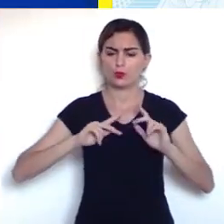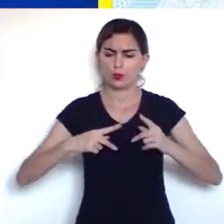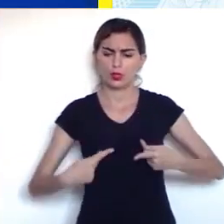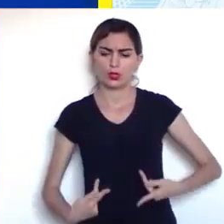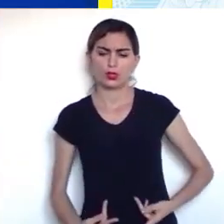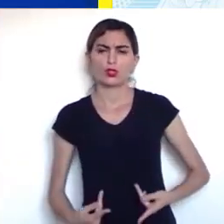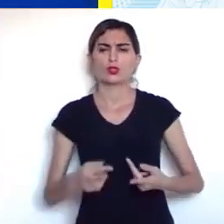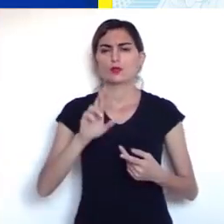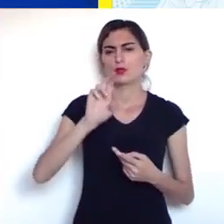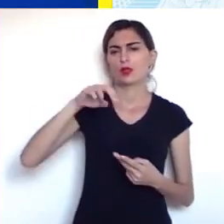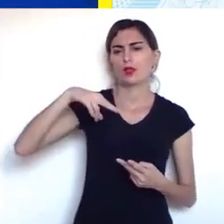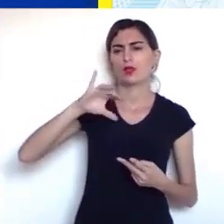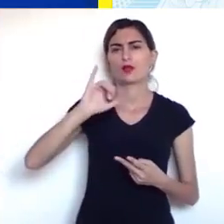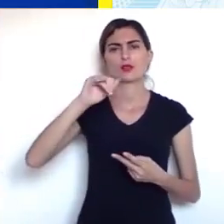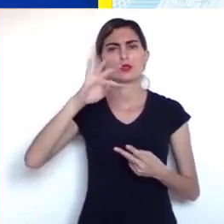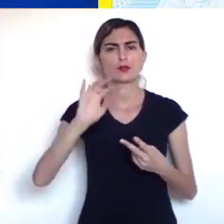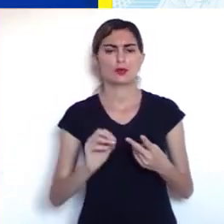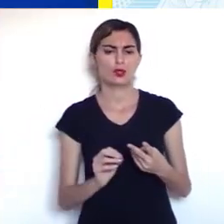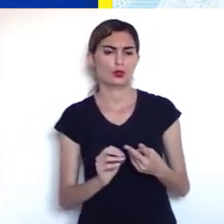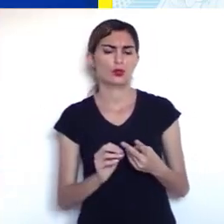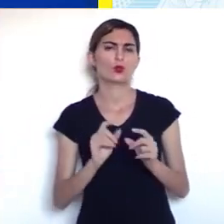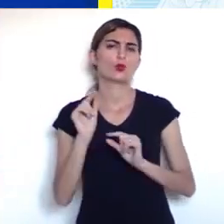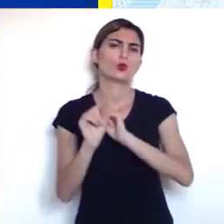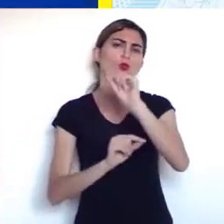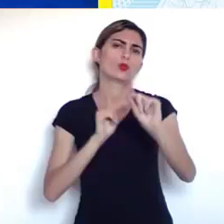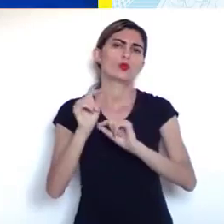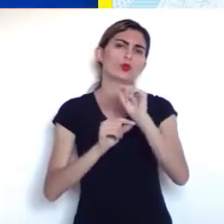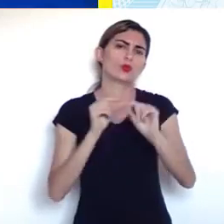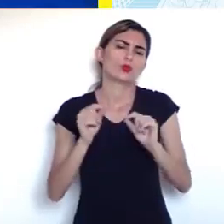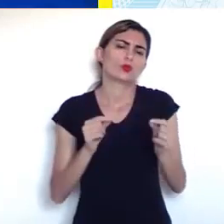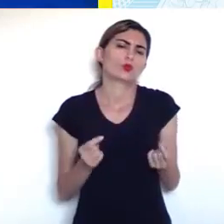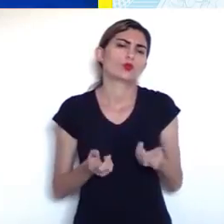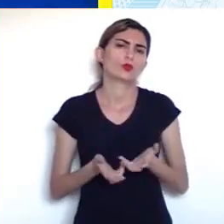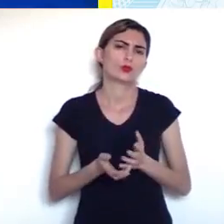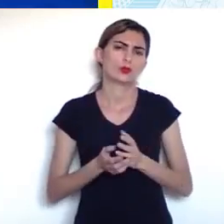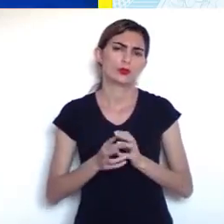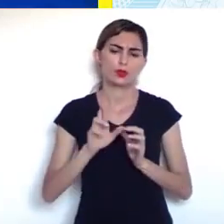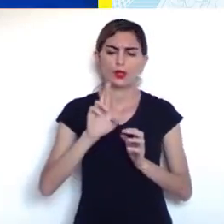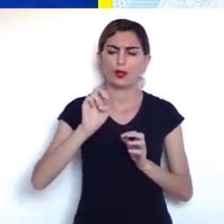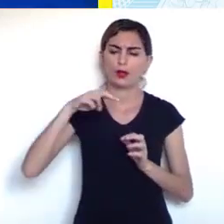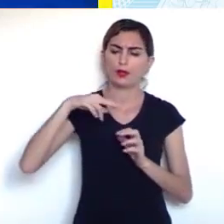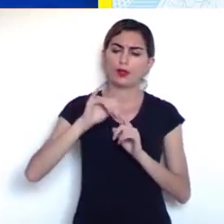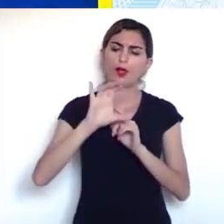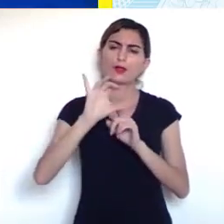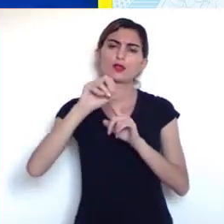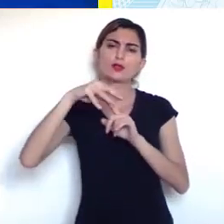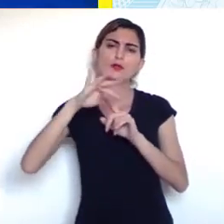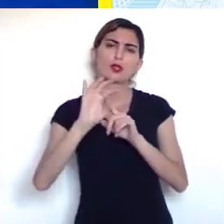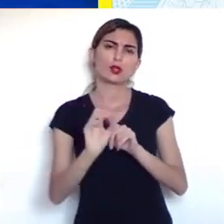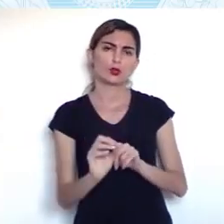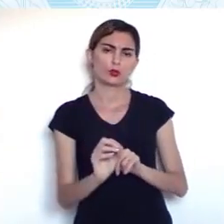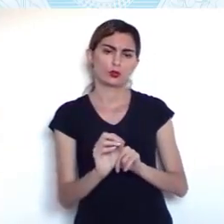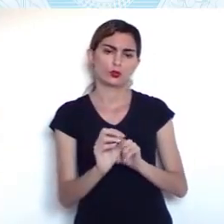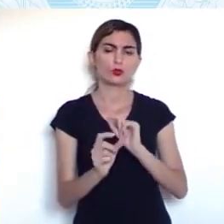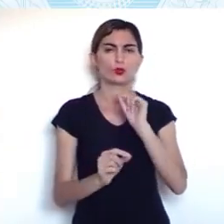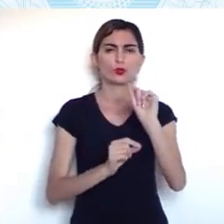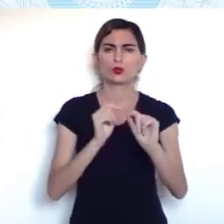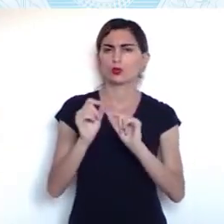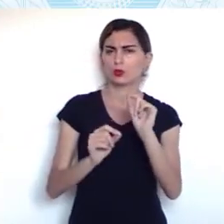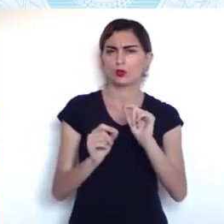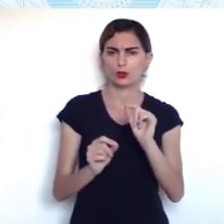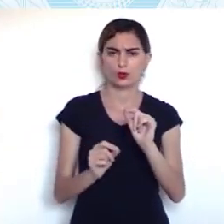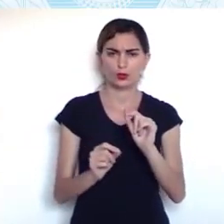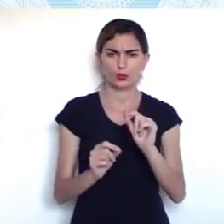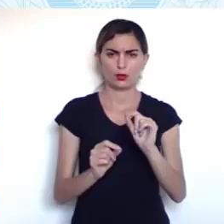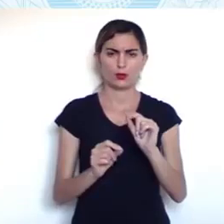humanismo, renascimentos e o novo mundo. O que vem essa? Renascimento. Renascer. Então,